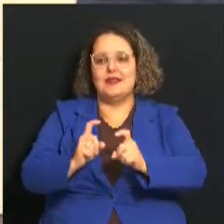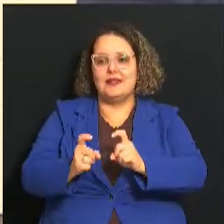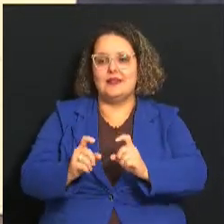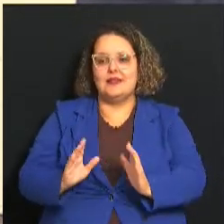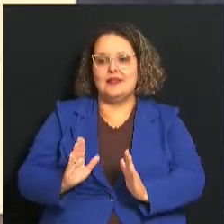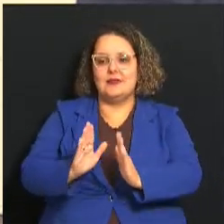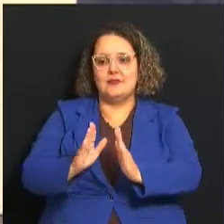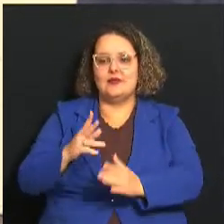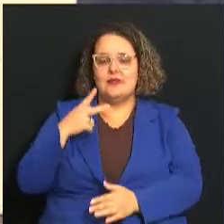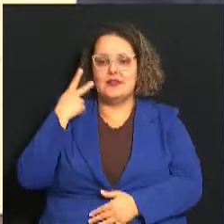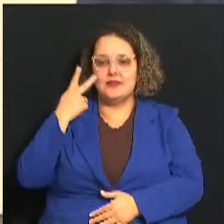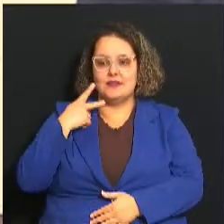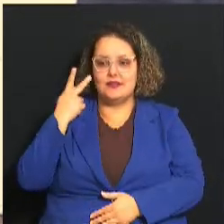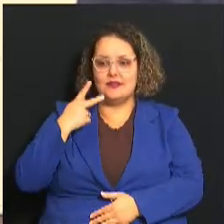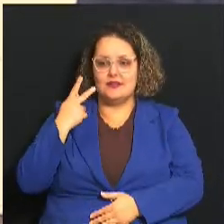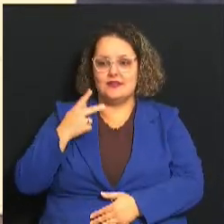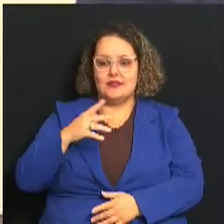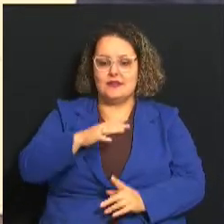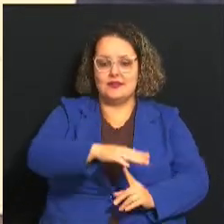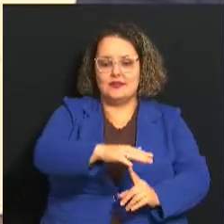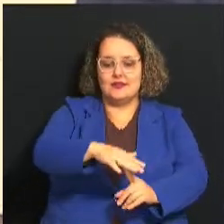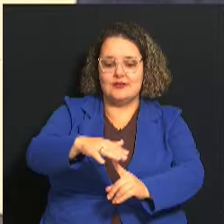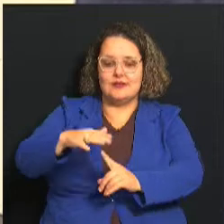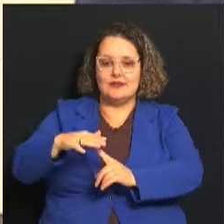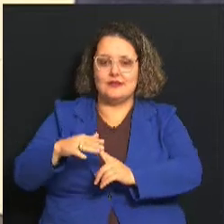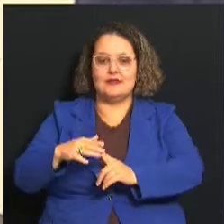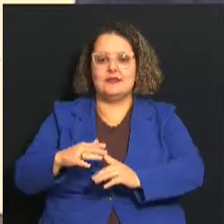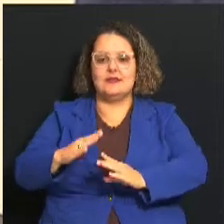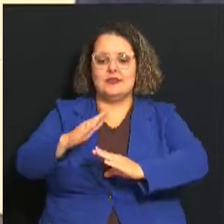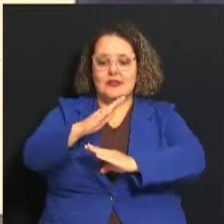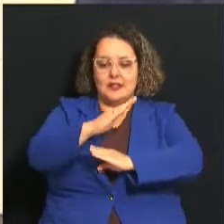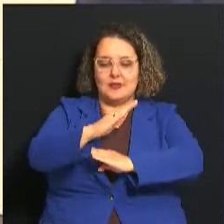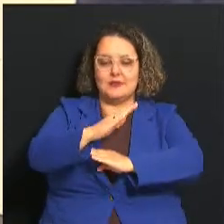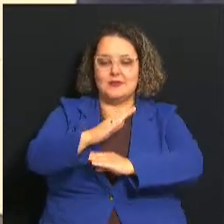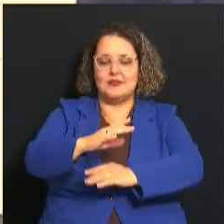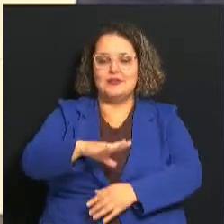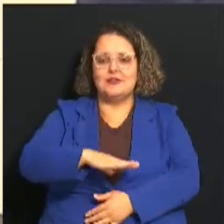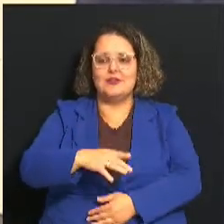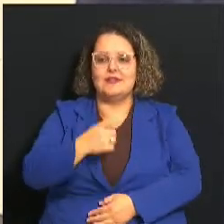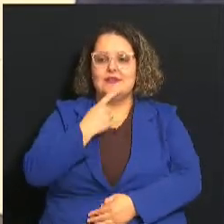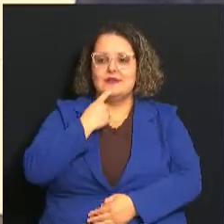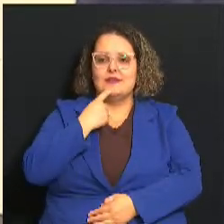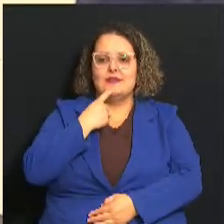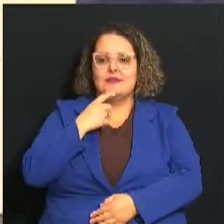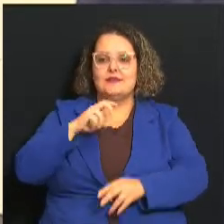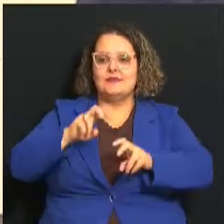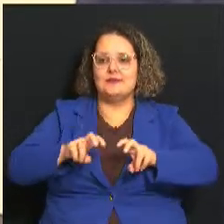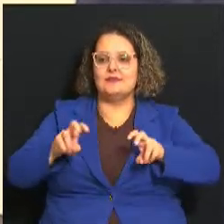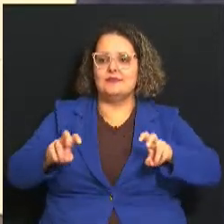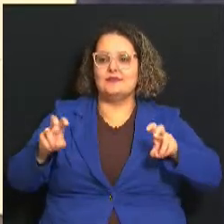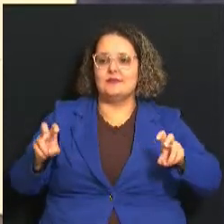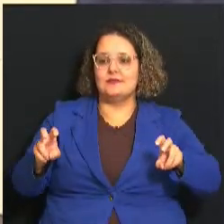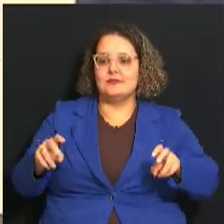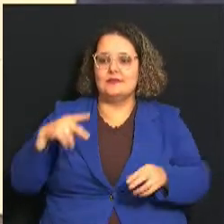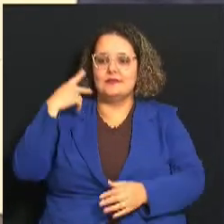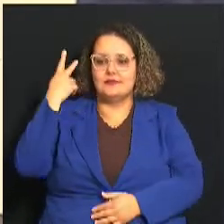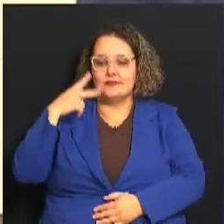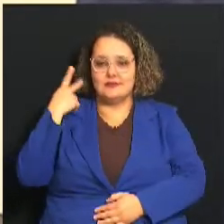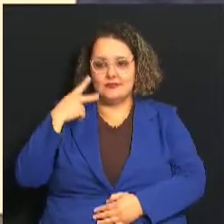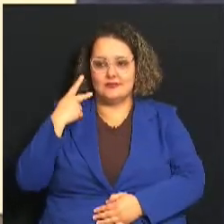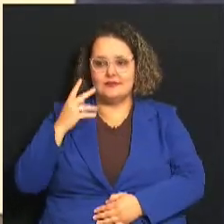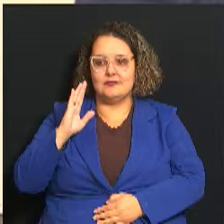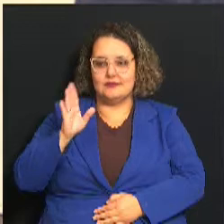Frente Parlamentar Ambientalista da Câmara de Campinas. Conosco na mesa, os vereadores já